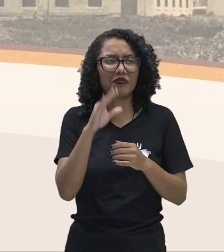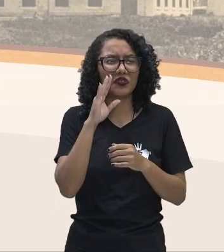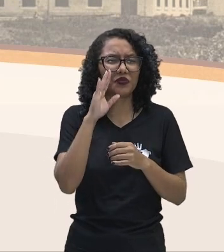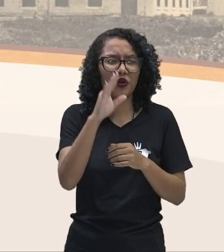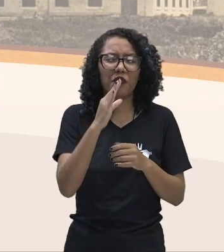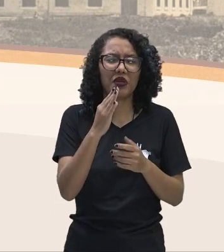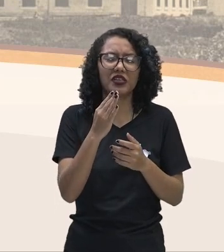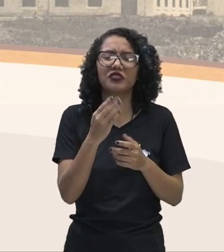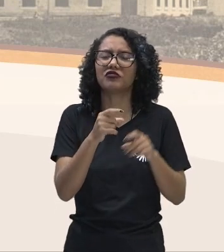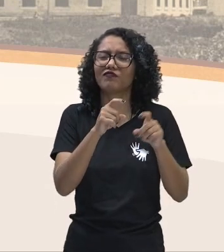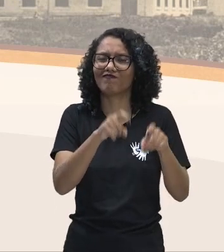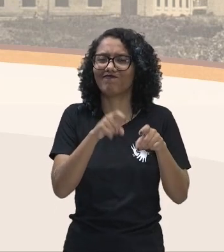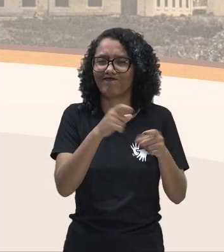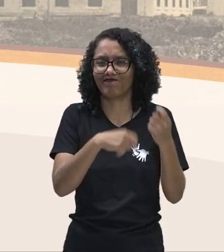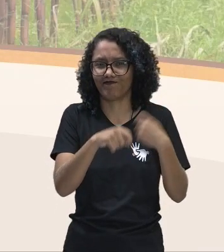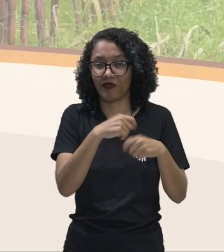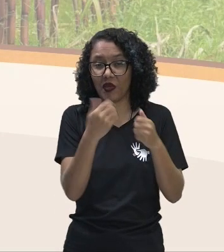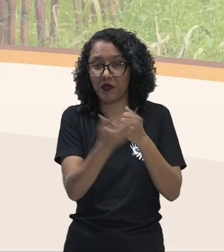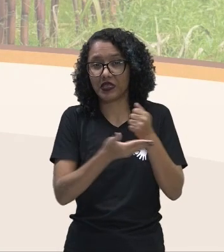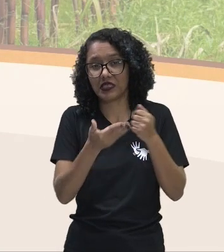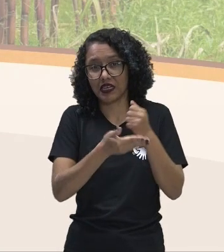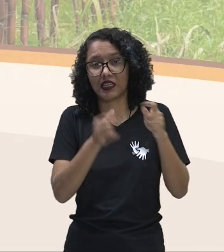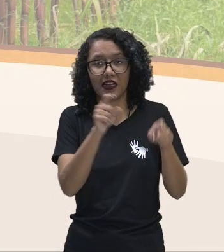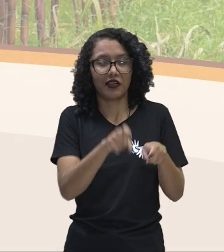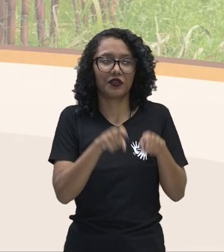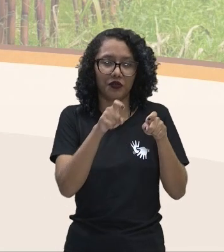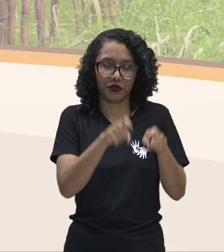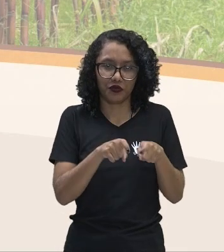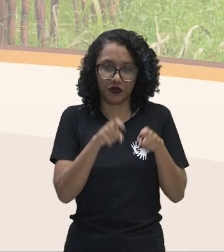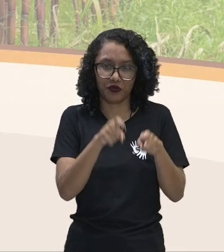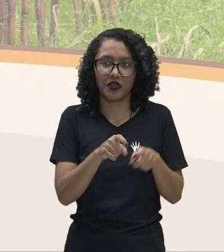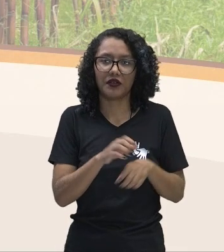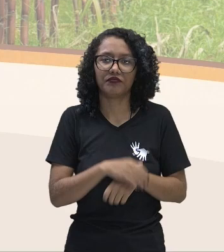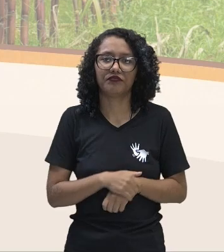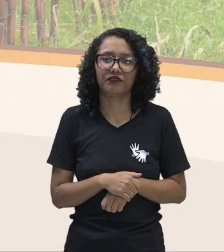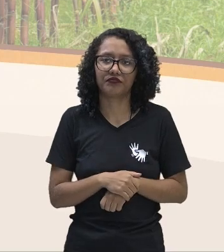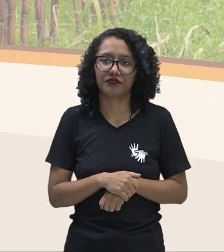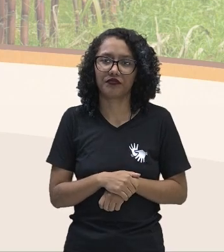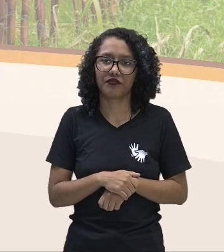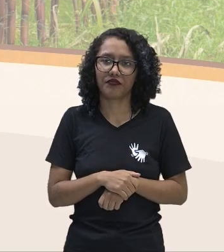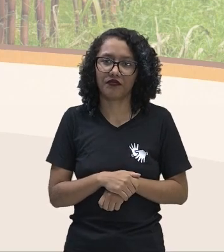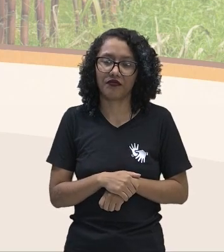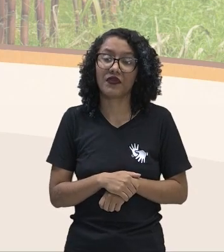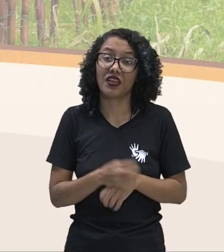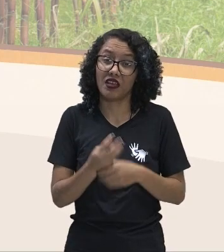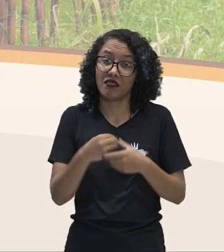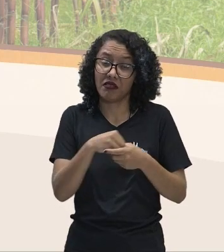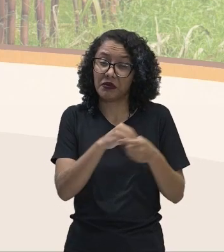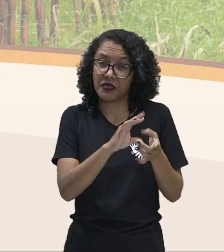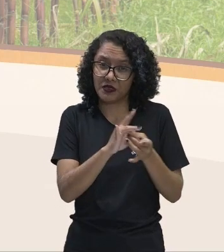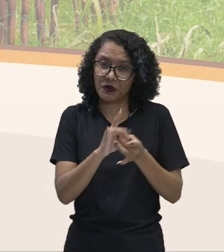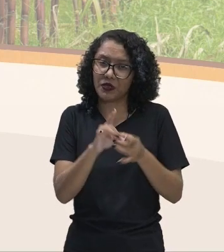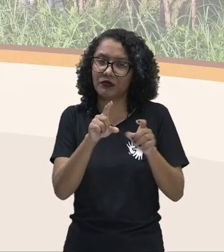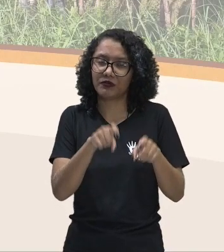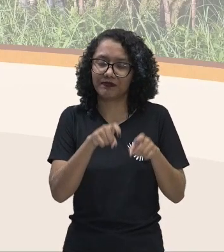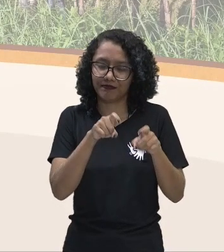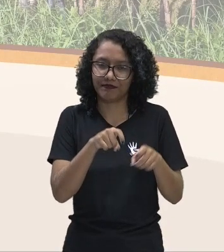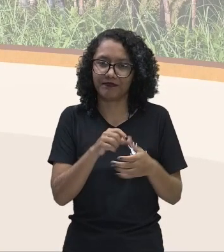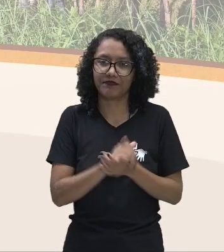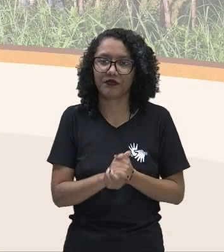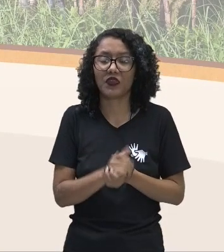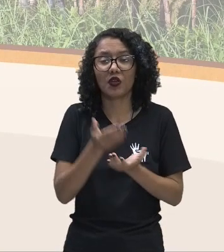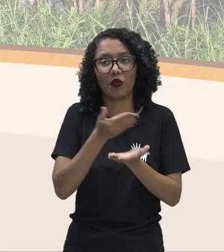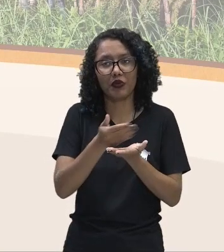seja, ela estava praticamente inserida no contexto da agricultura, né? Inicialmente com a